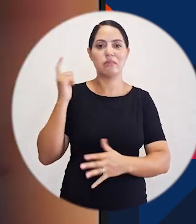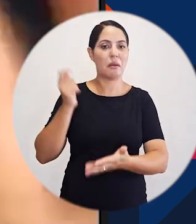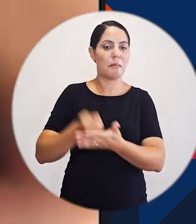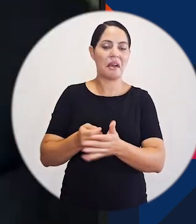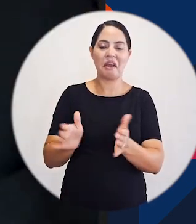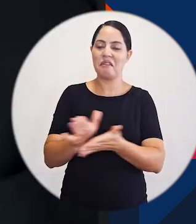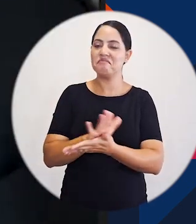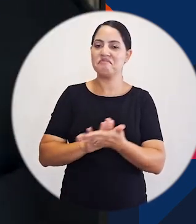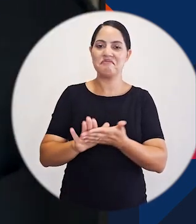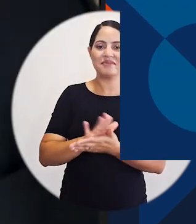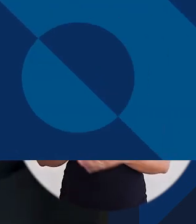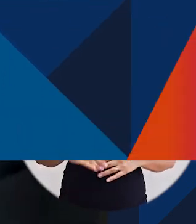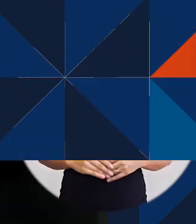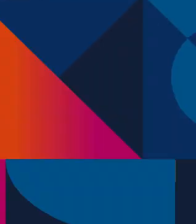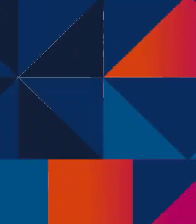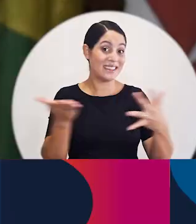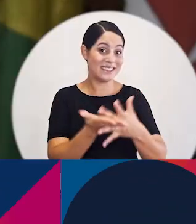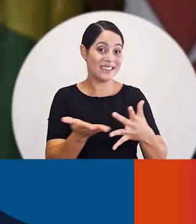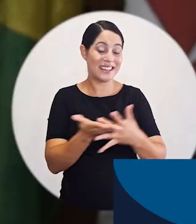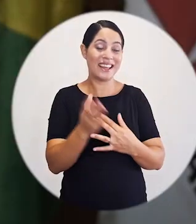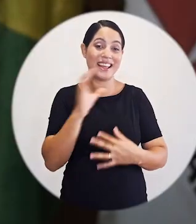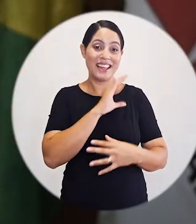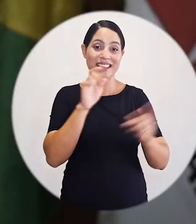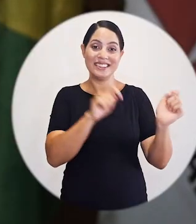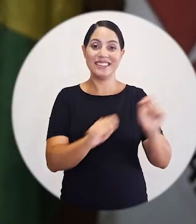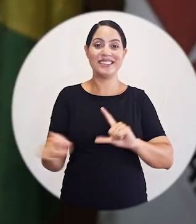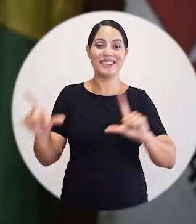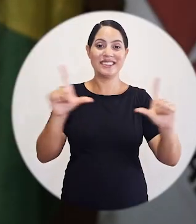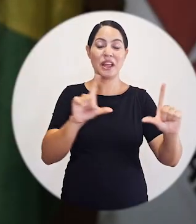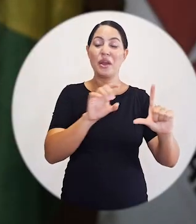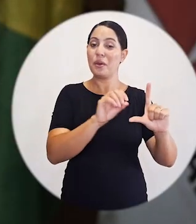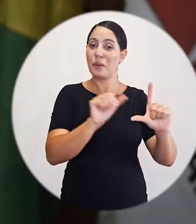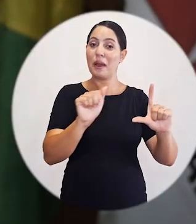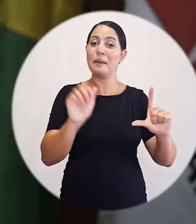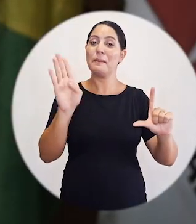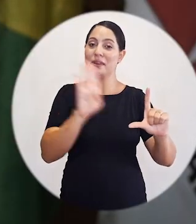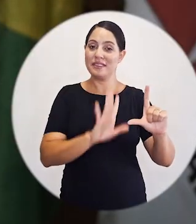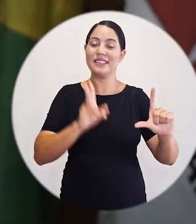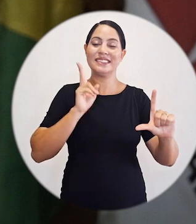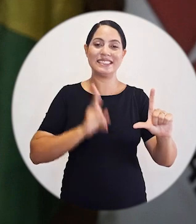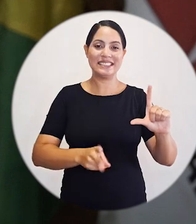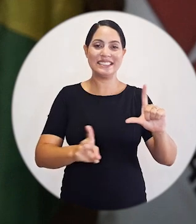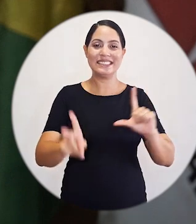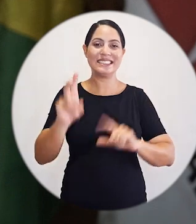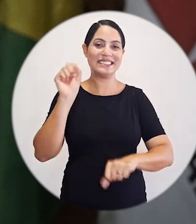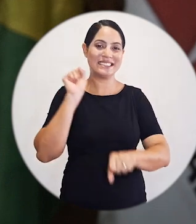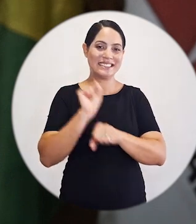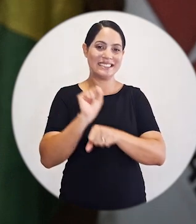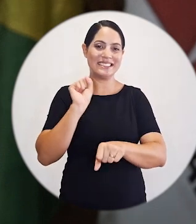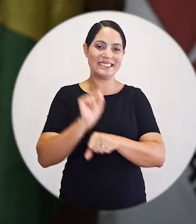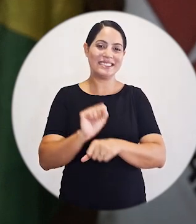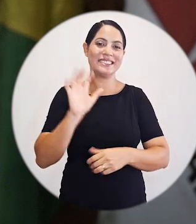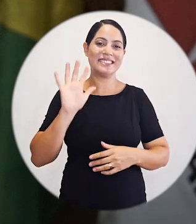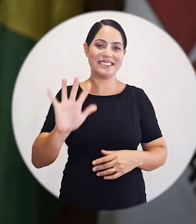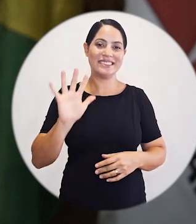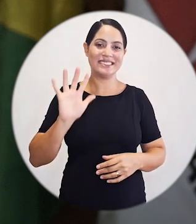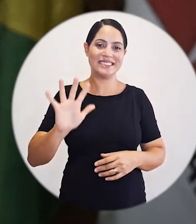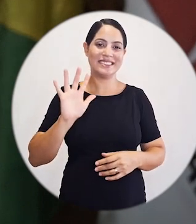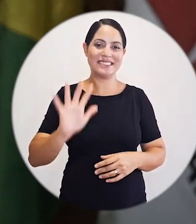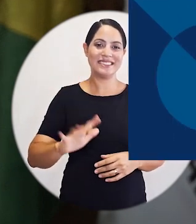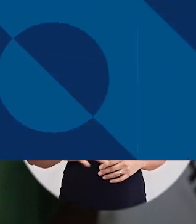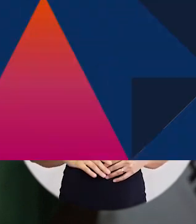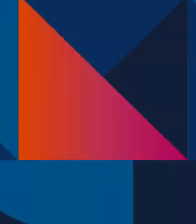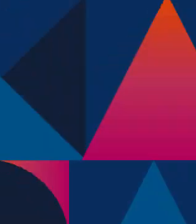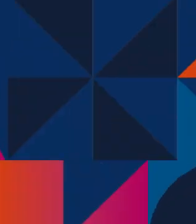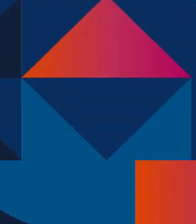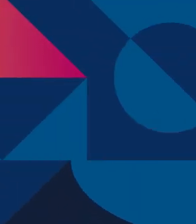advogado, não paga nada por isso. Agora nós vamos para um breve intervalo e voltamos na sequência com mais OAB Nacional para você. Não saia